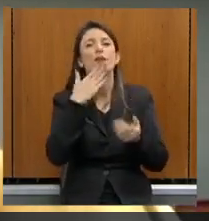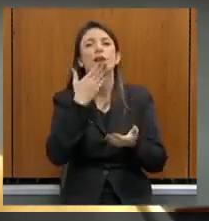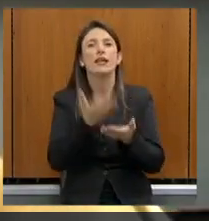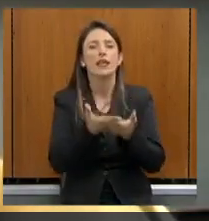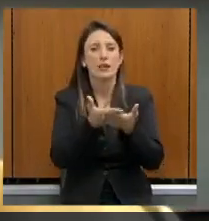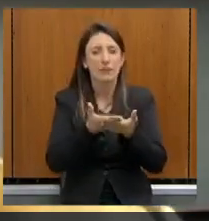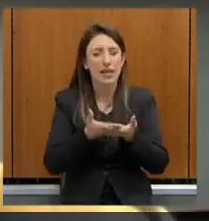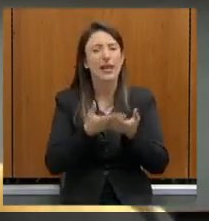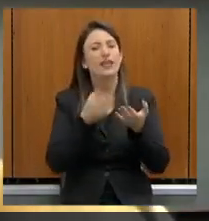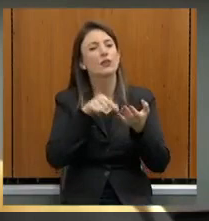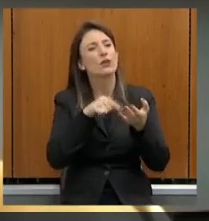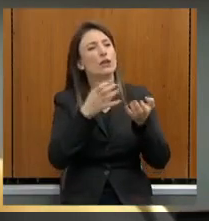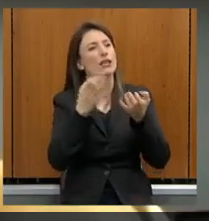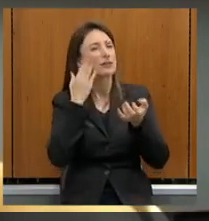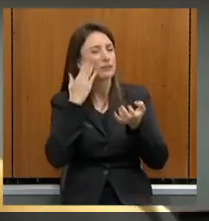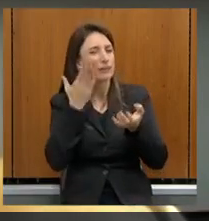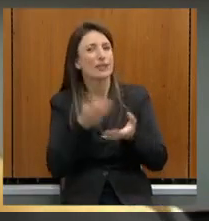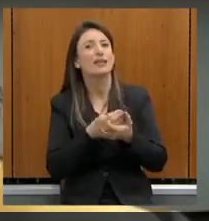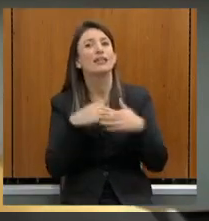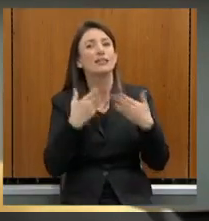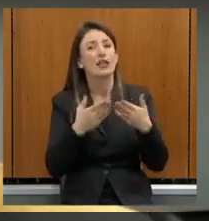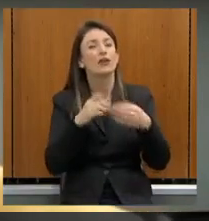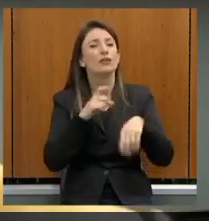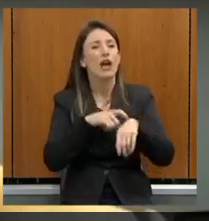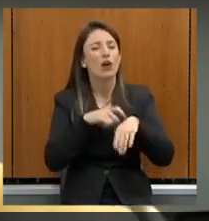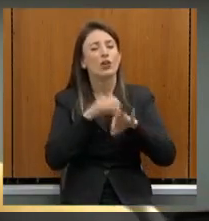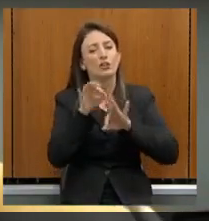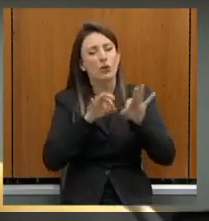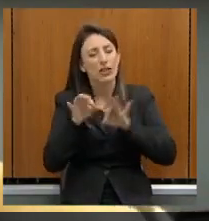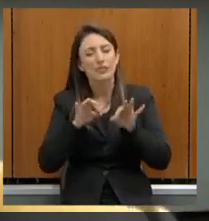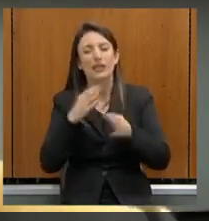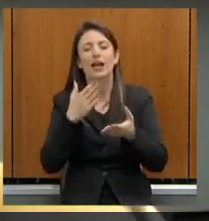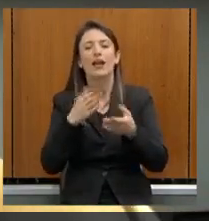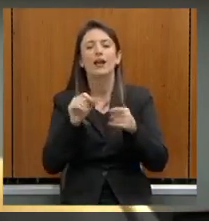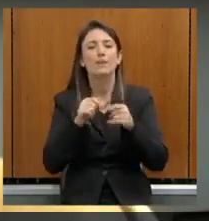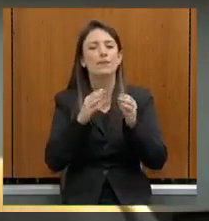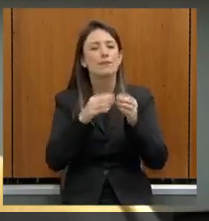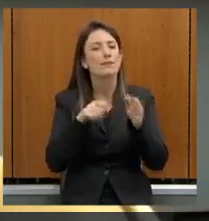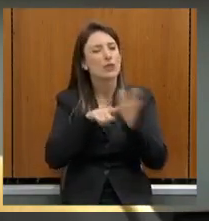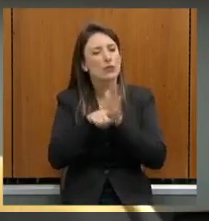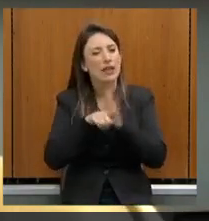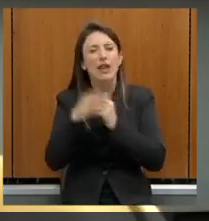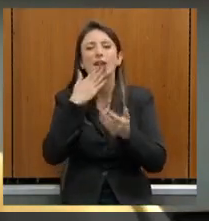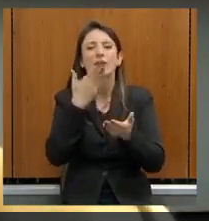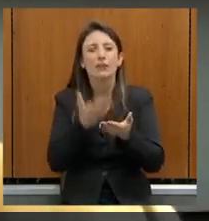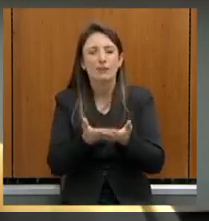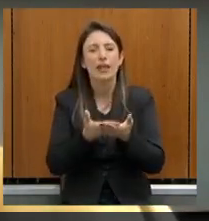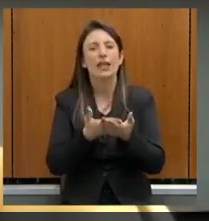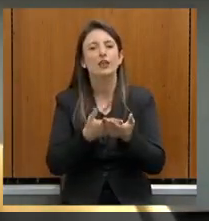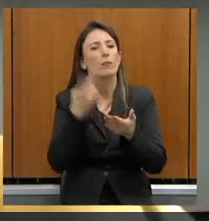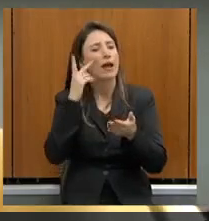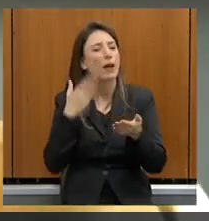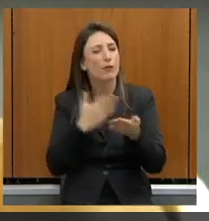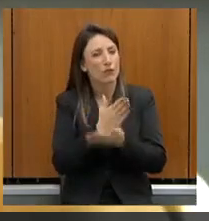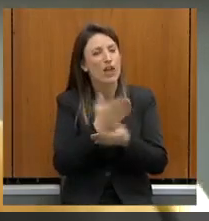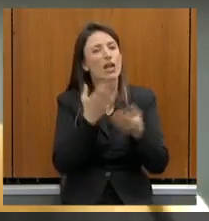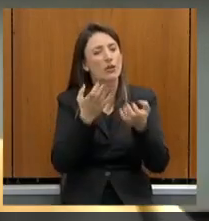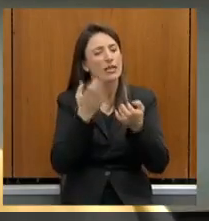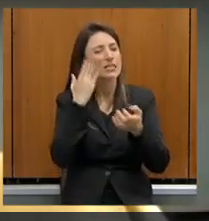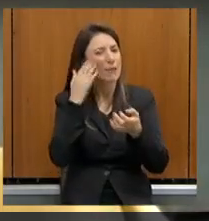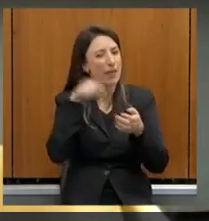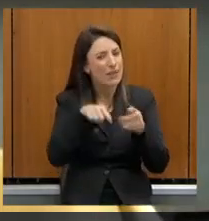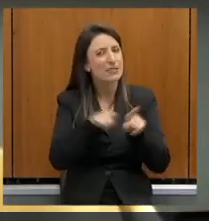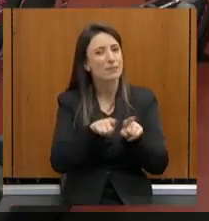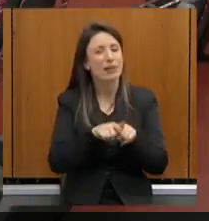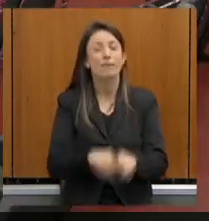e gostaria que fosse na hora de colocar os requerimentos em aprovação que esse fosse incluído. Mas eu também queria, além